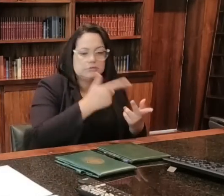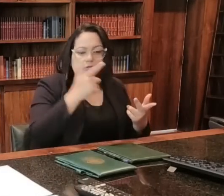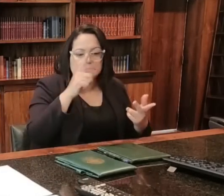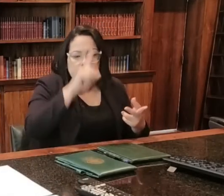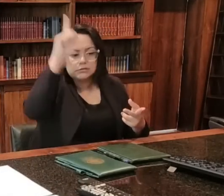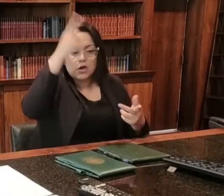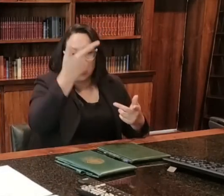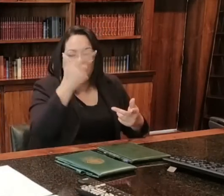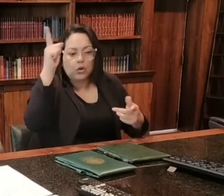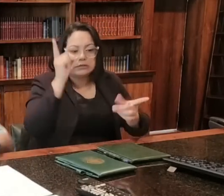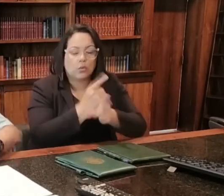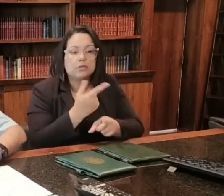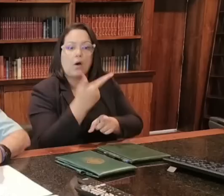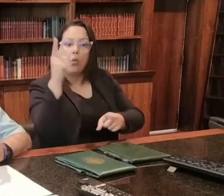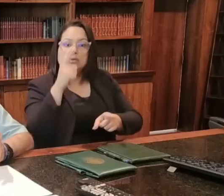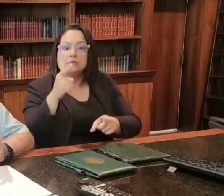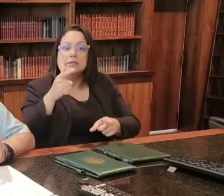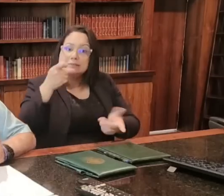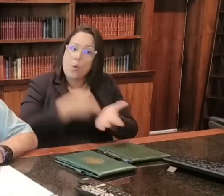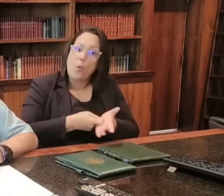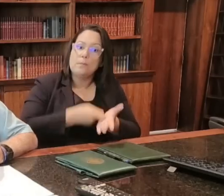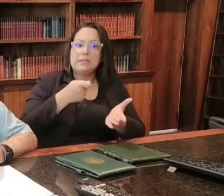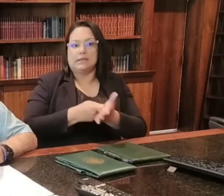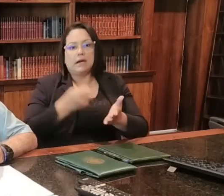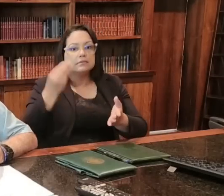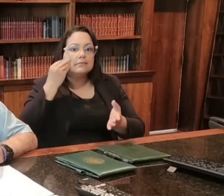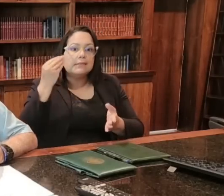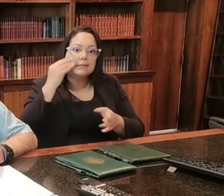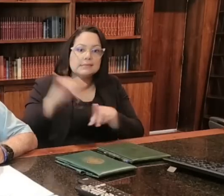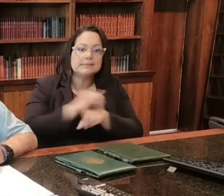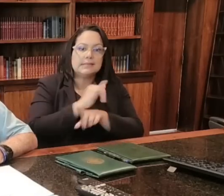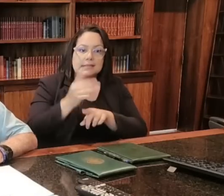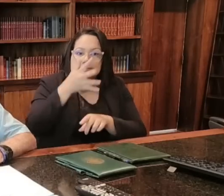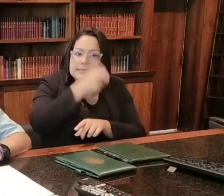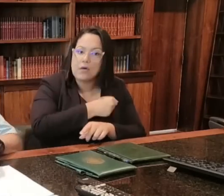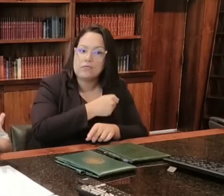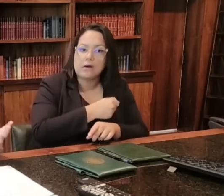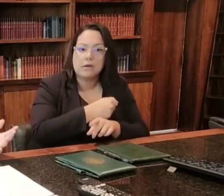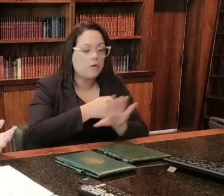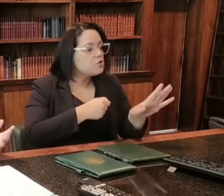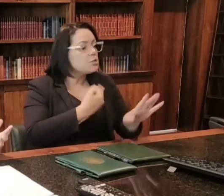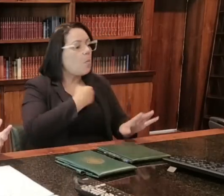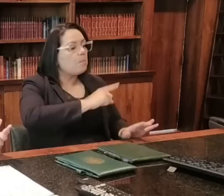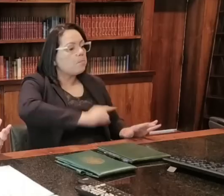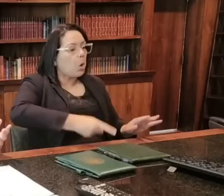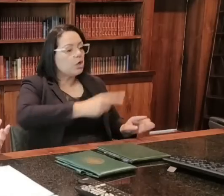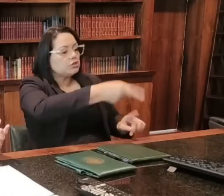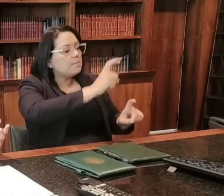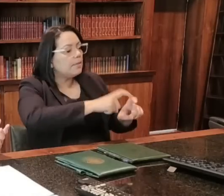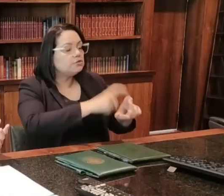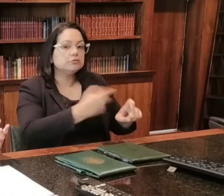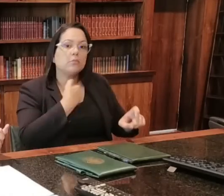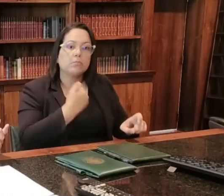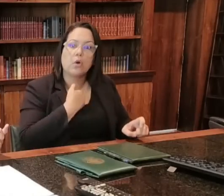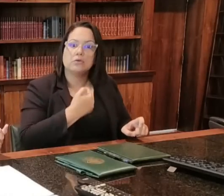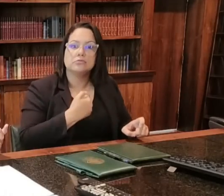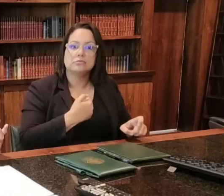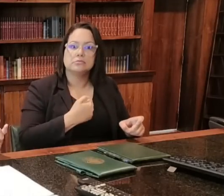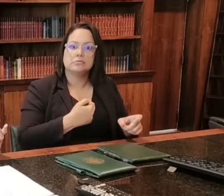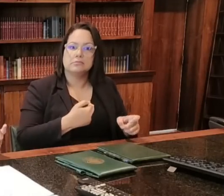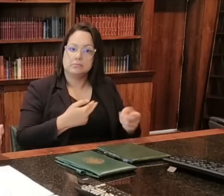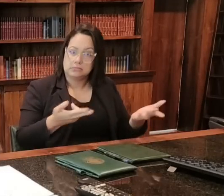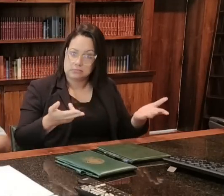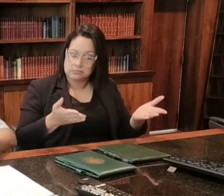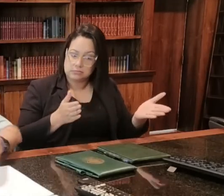de alguém que não está feliz obviamente com a situação de momento ele mesmo olha para câmera e diz que jamais